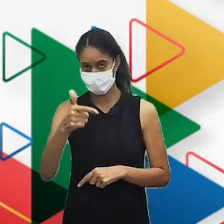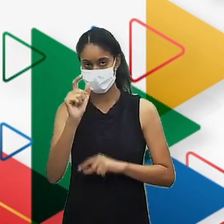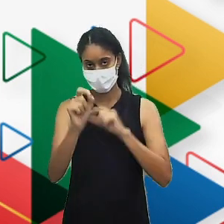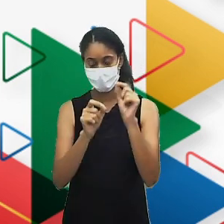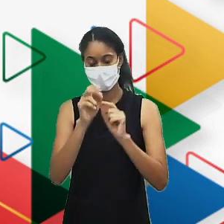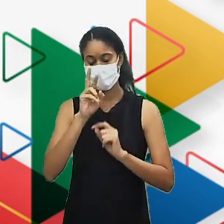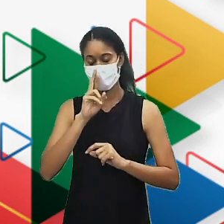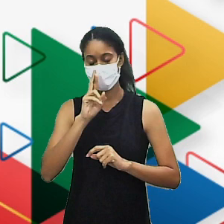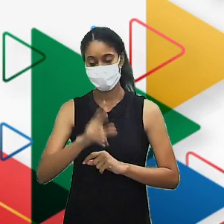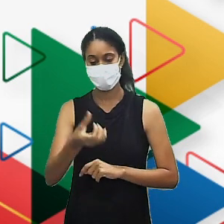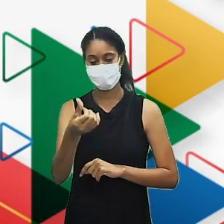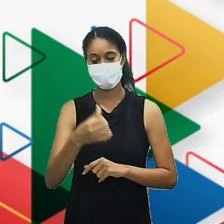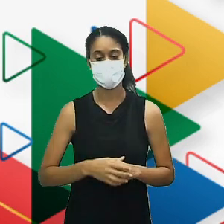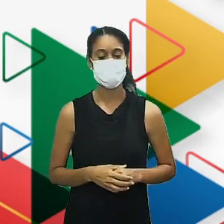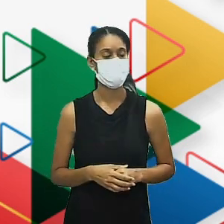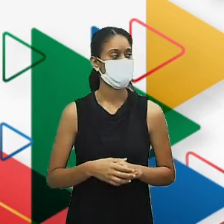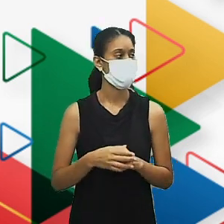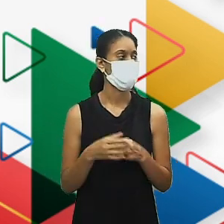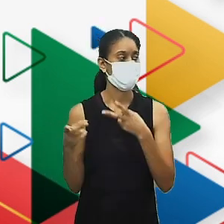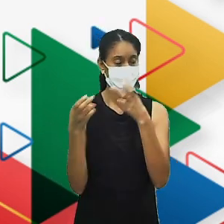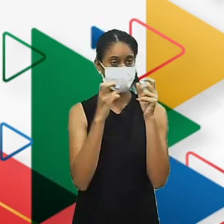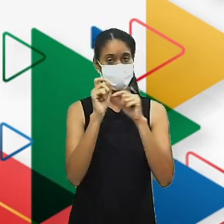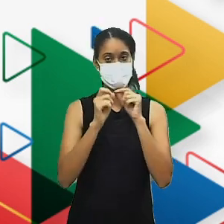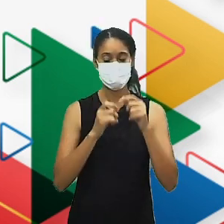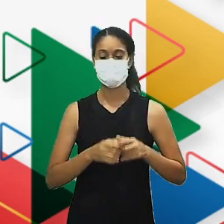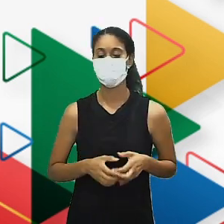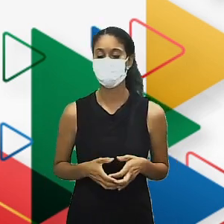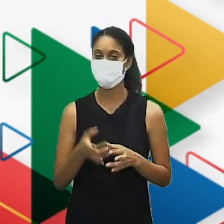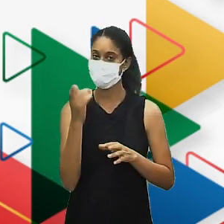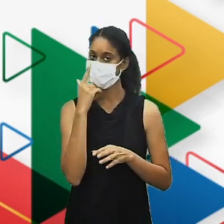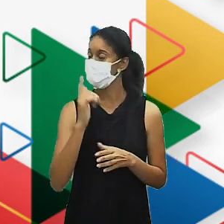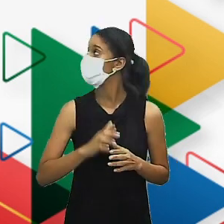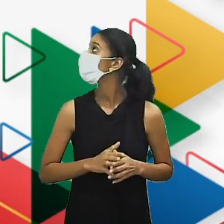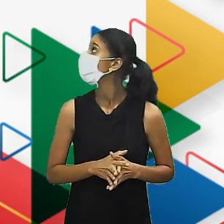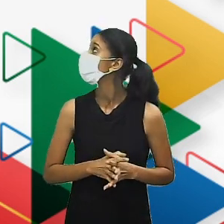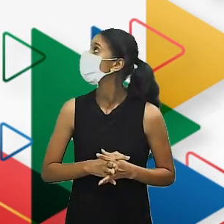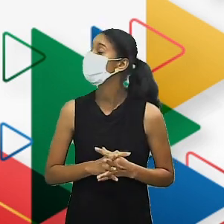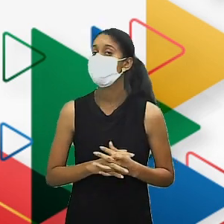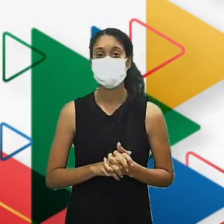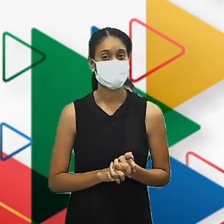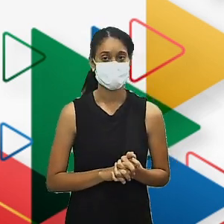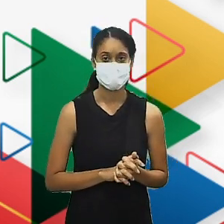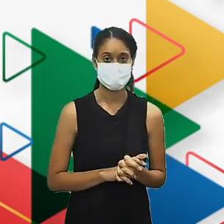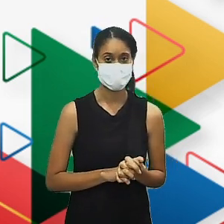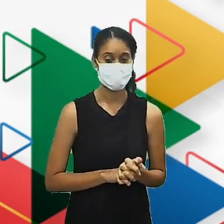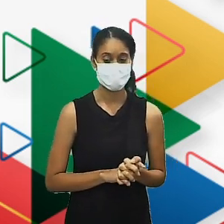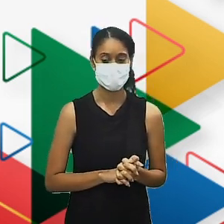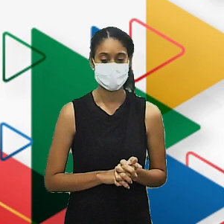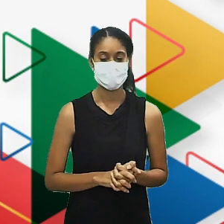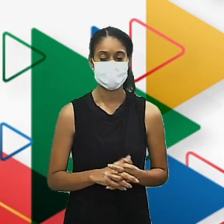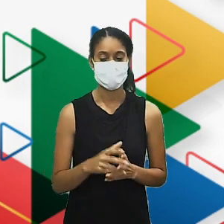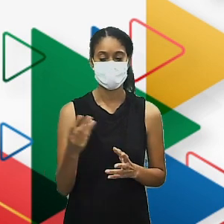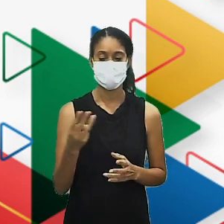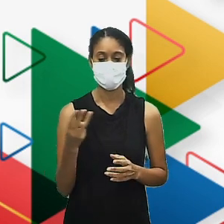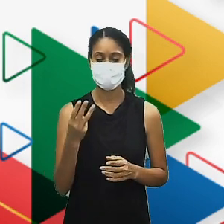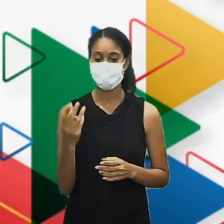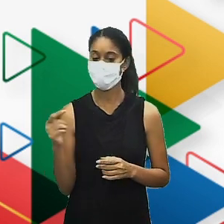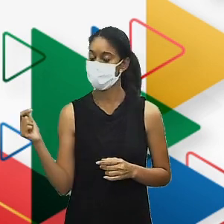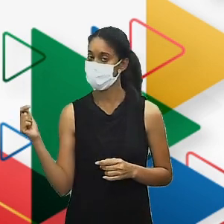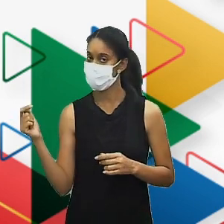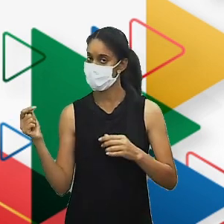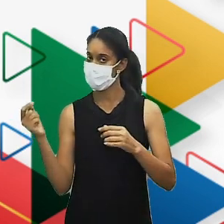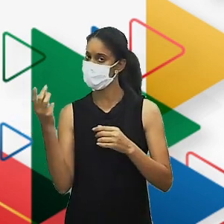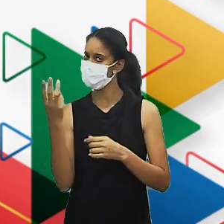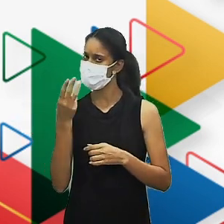do alumínio aqui vai ser 3 mais. Mas percebe só, tá vendo que esse 3 tá aqui embaixo e esse 2